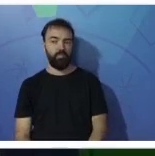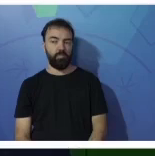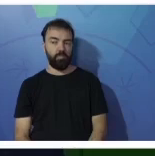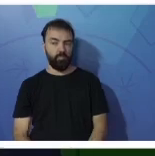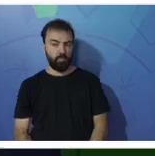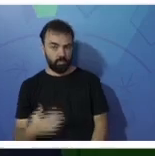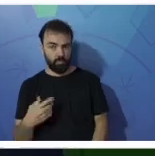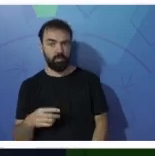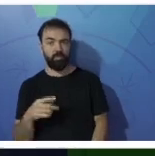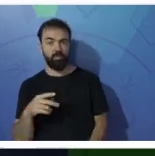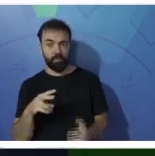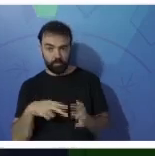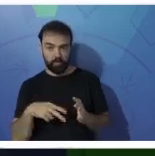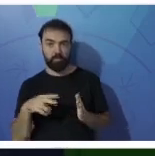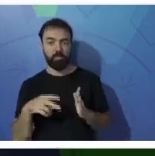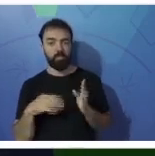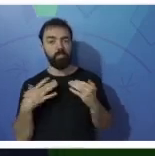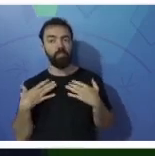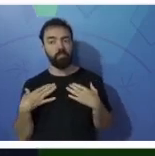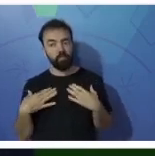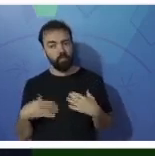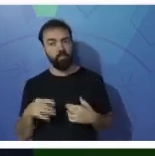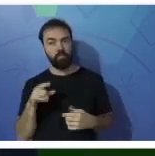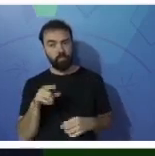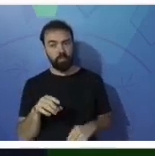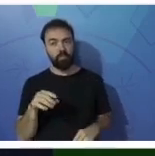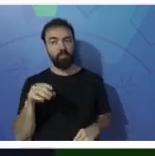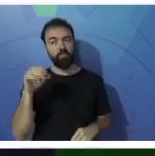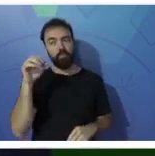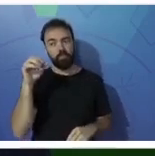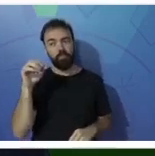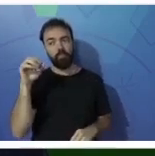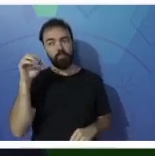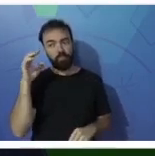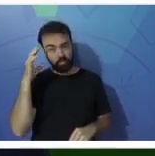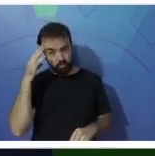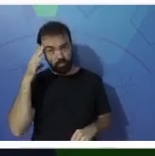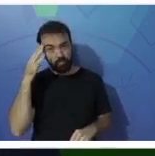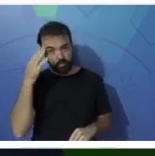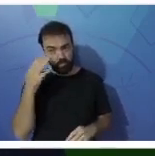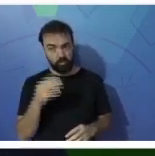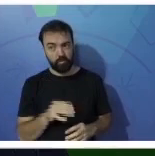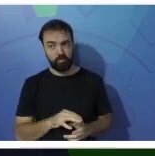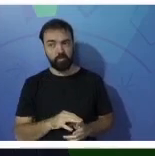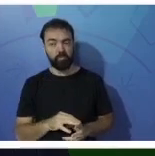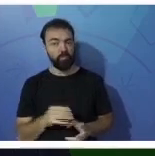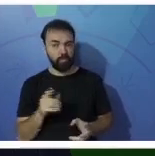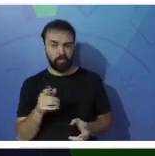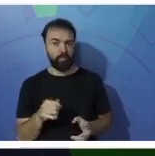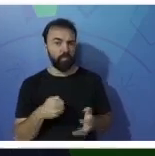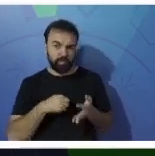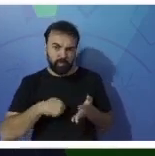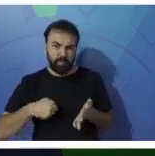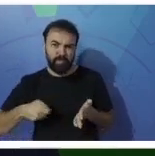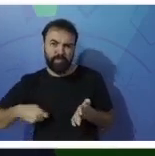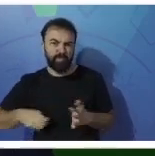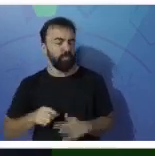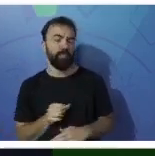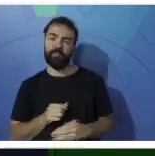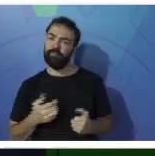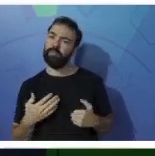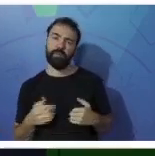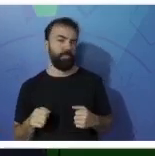calma para vocês terem um entendimento. Não precisem ficar no desespero de escrever agora, tá? Nós